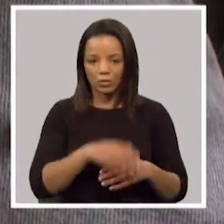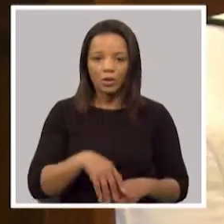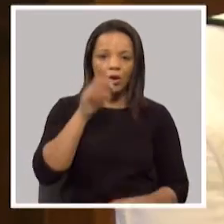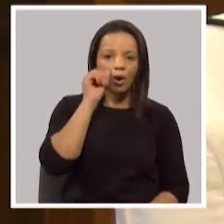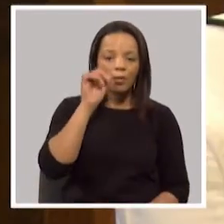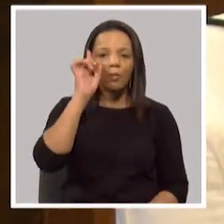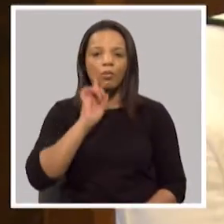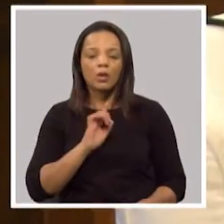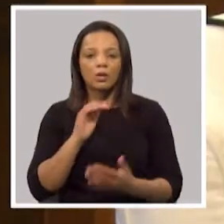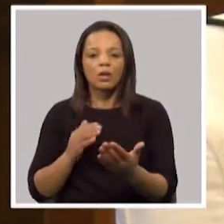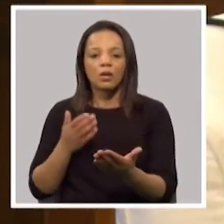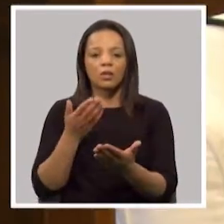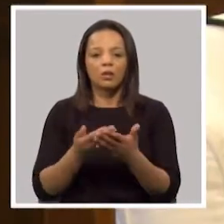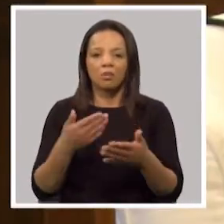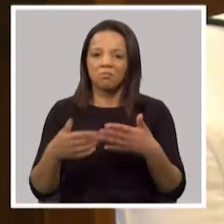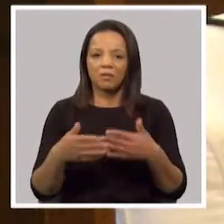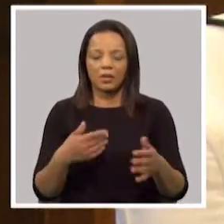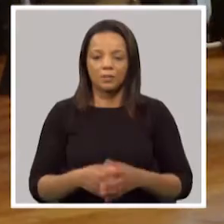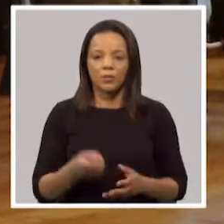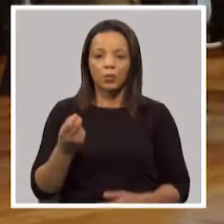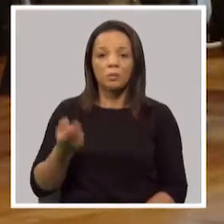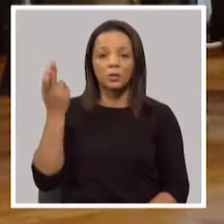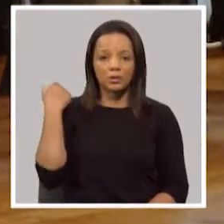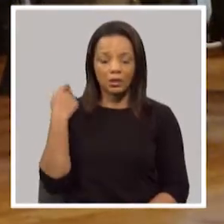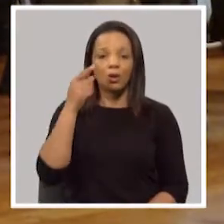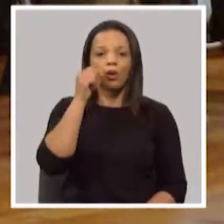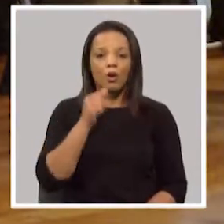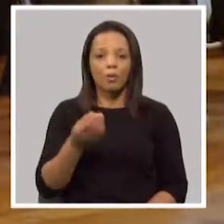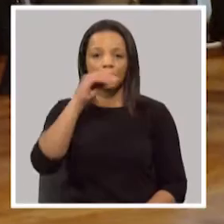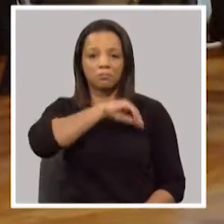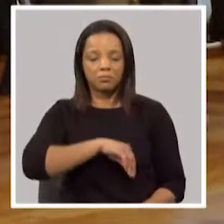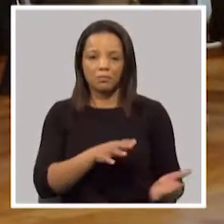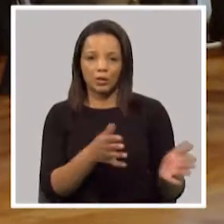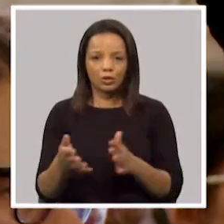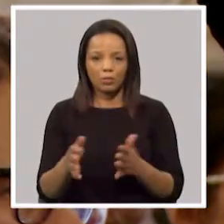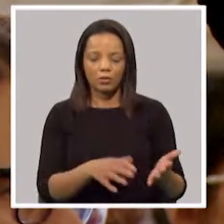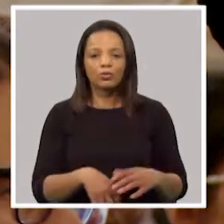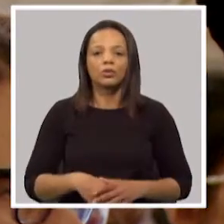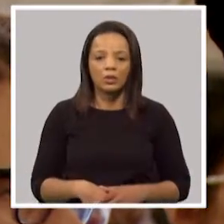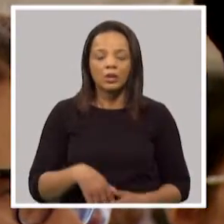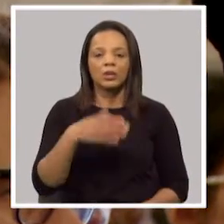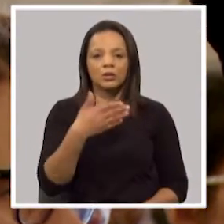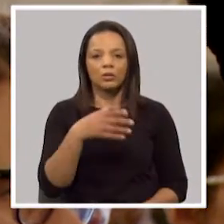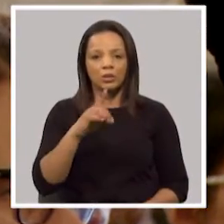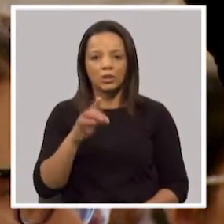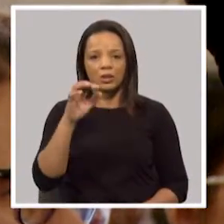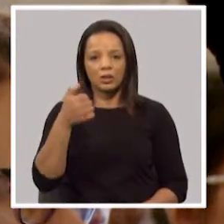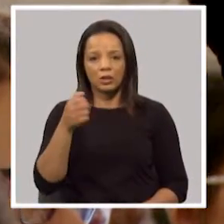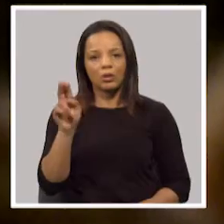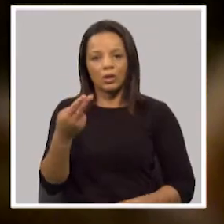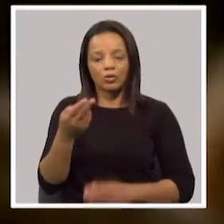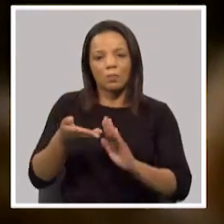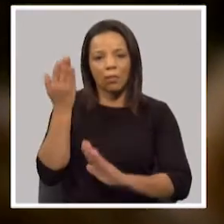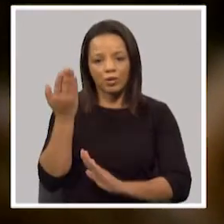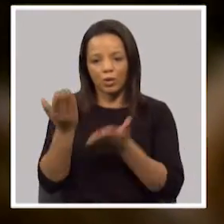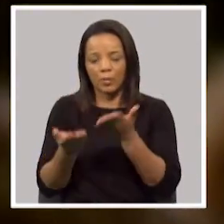empenhada, ser homem ou mulher torna-se quase indiferente. O ano passado, os homens ganhavam, em média, mais 165 €